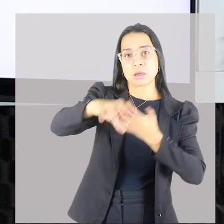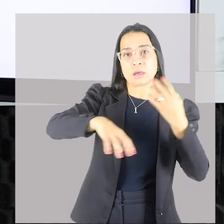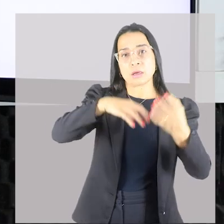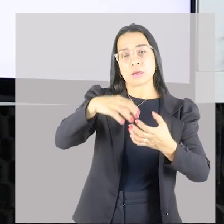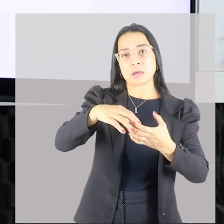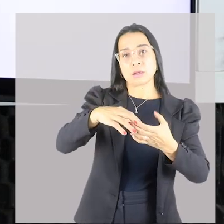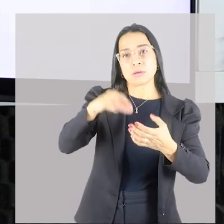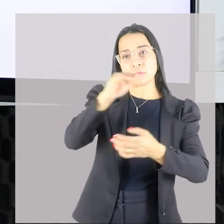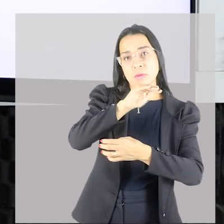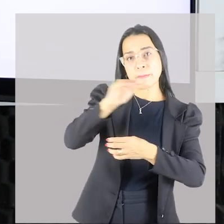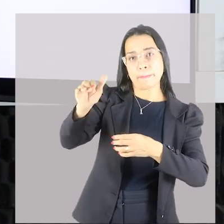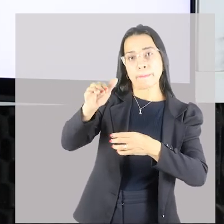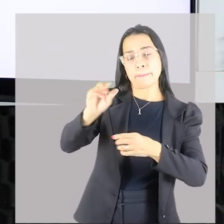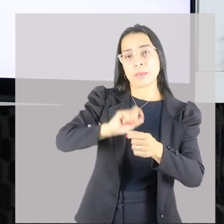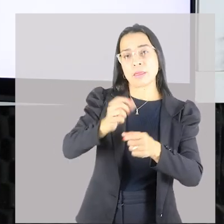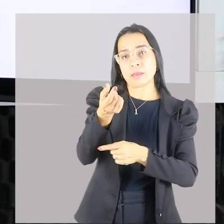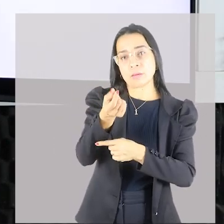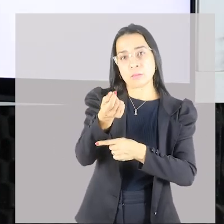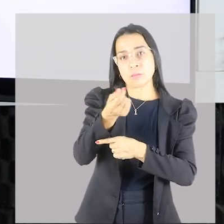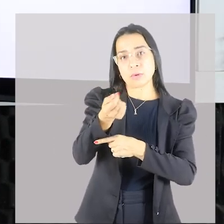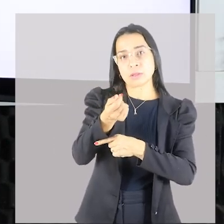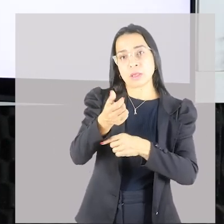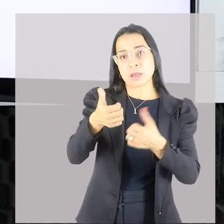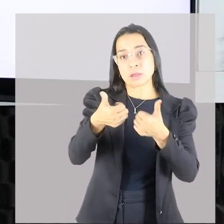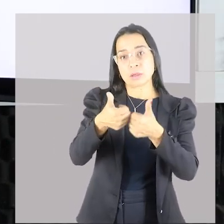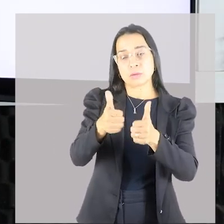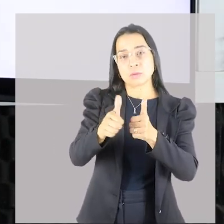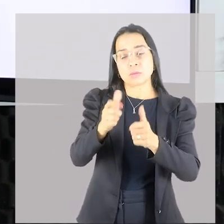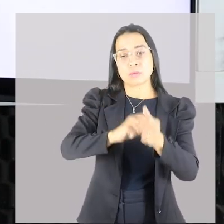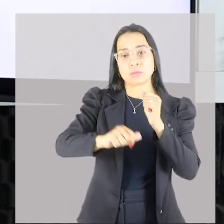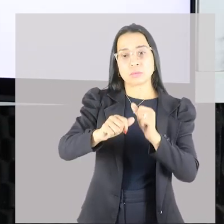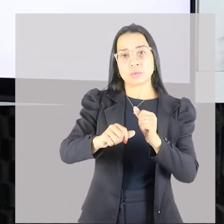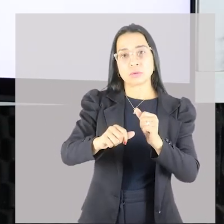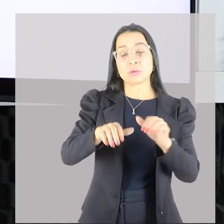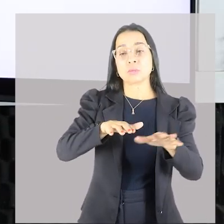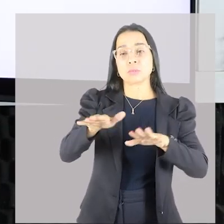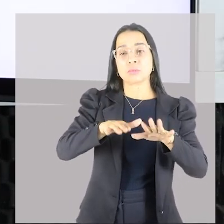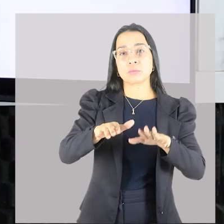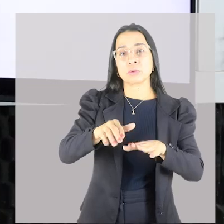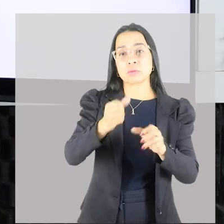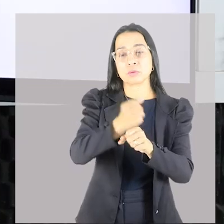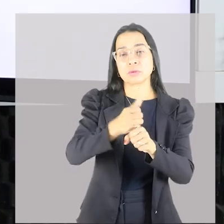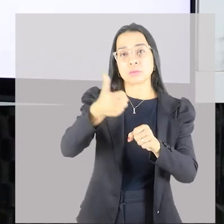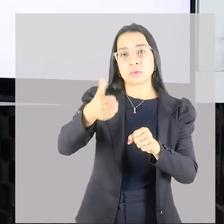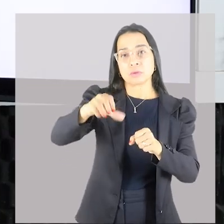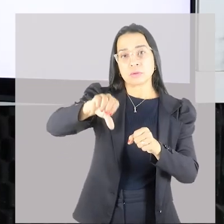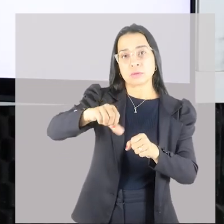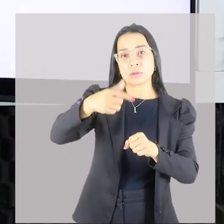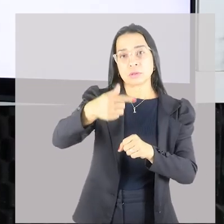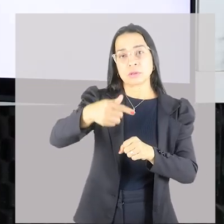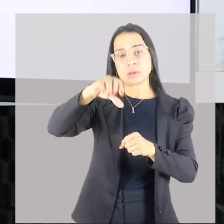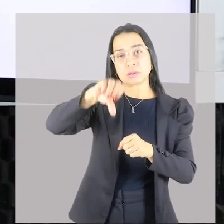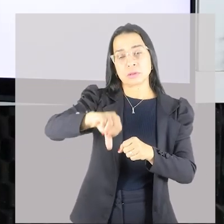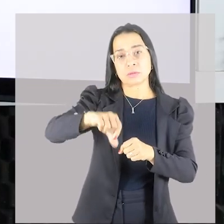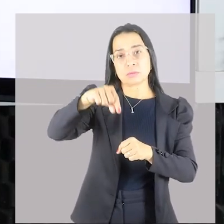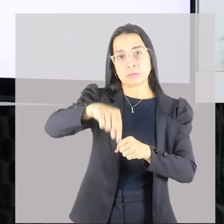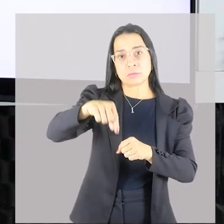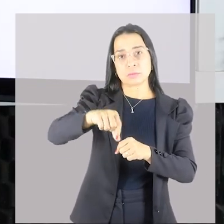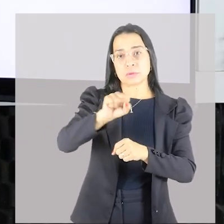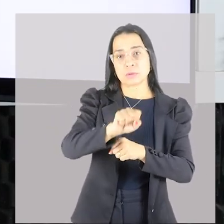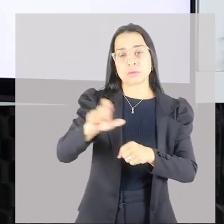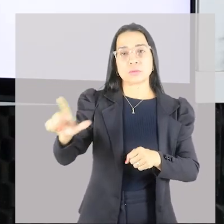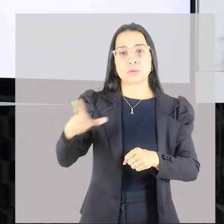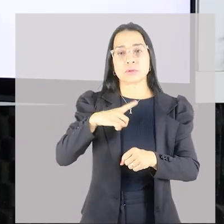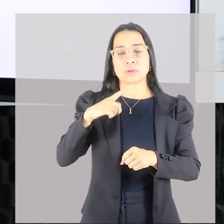foi um movimento ali do final dos anos 70, de 1979, onde os estudantes de São Luís, eles tiveram